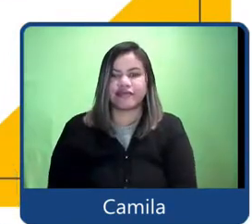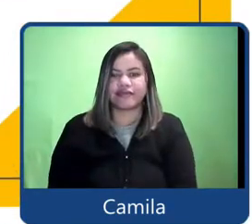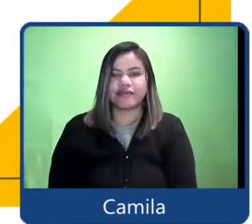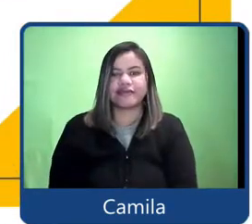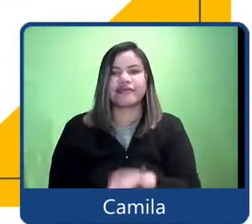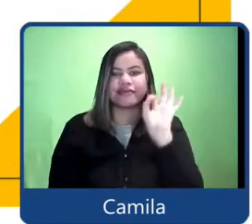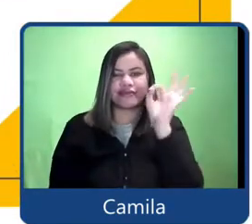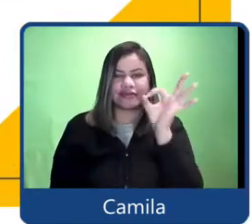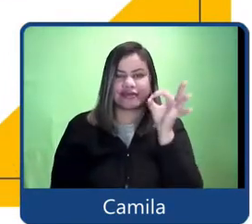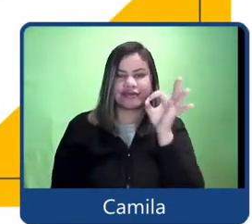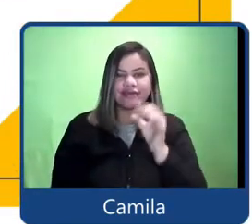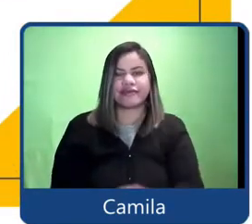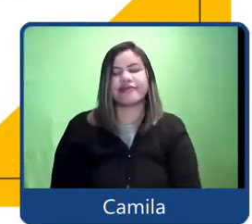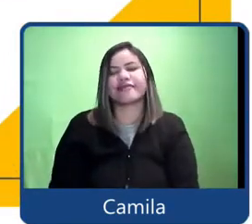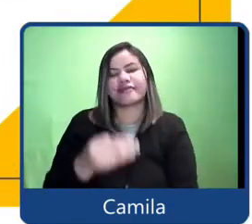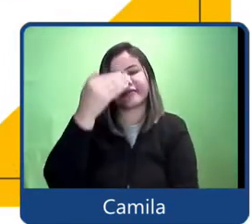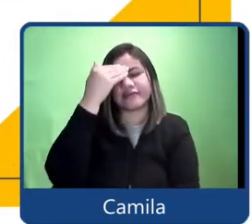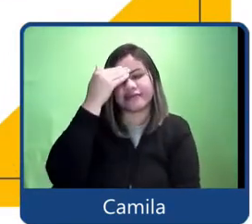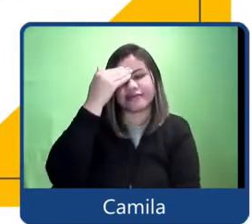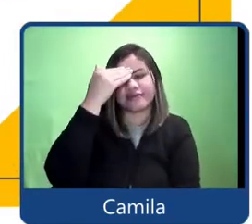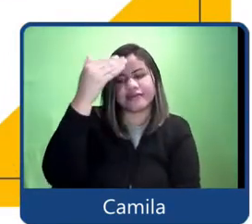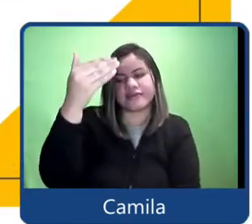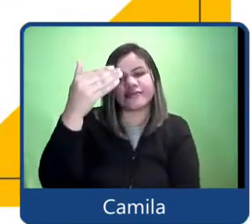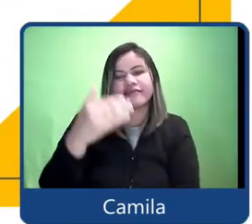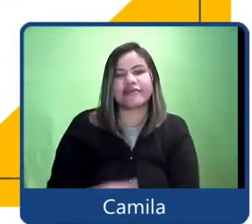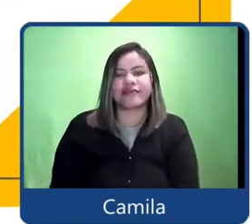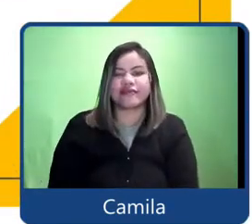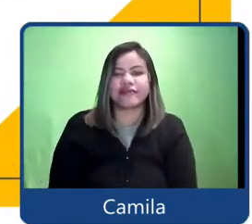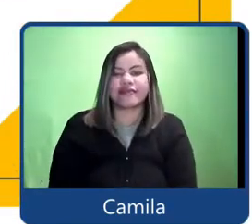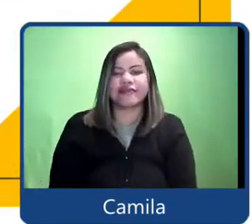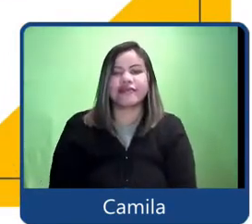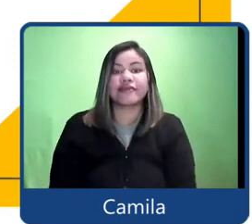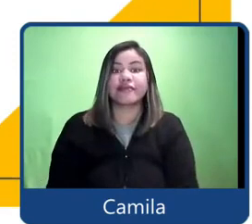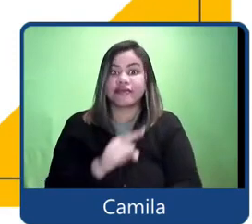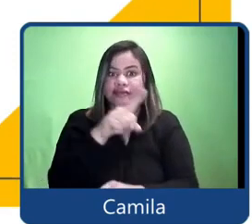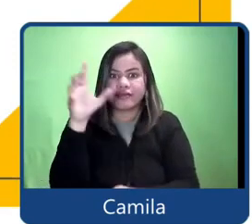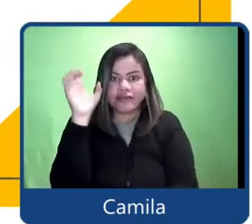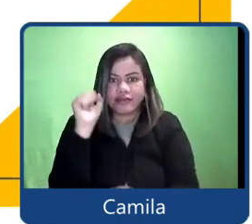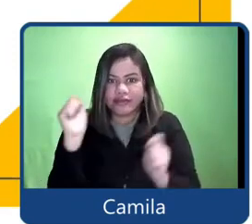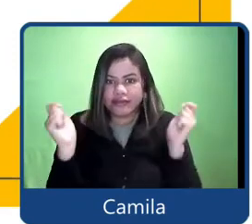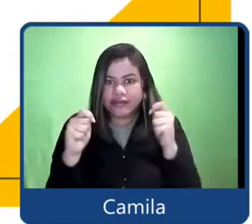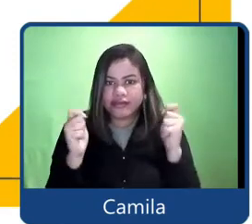Certo. Obrigada, Zisman. Vocês estão me ouvindo?